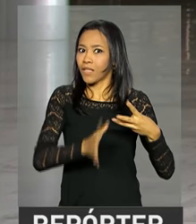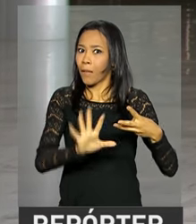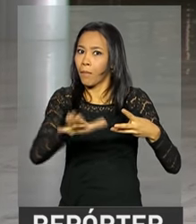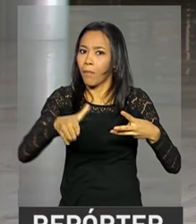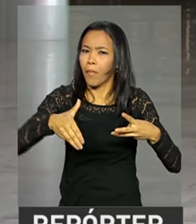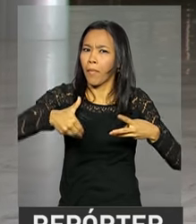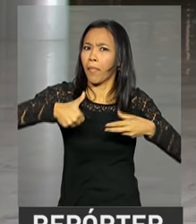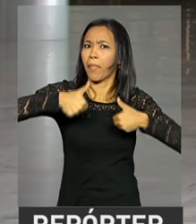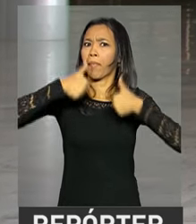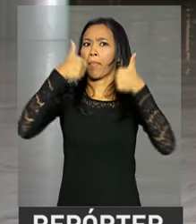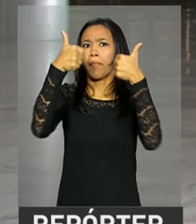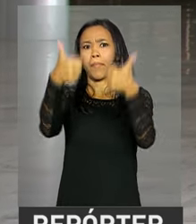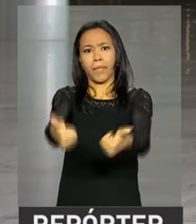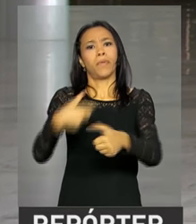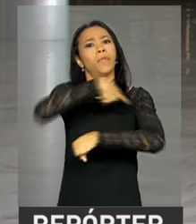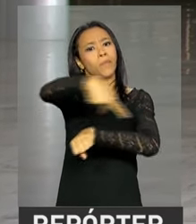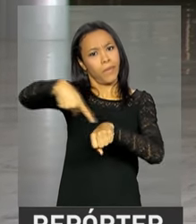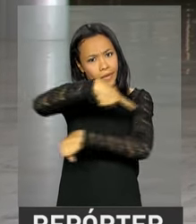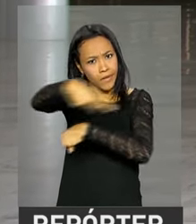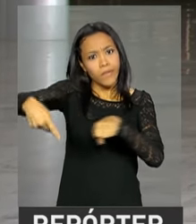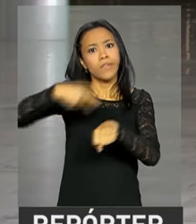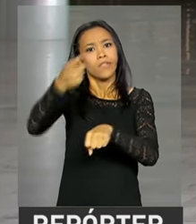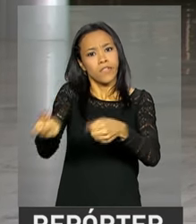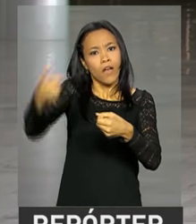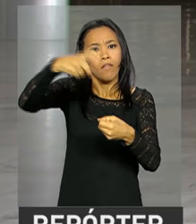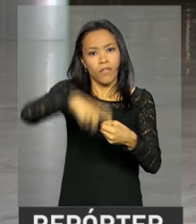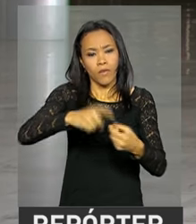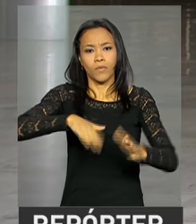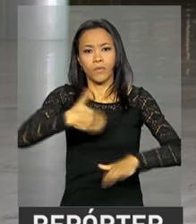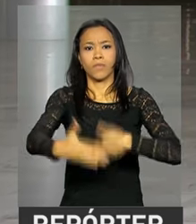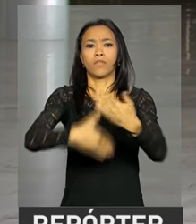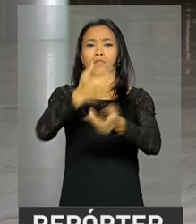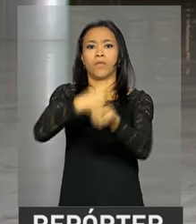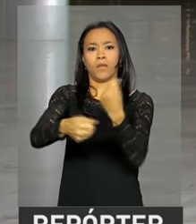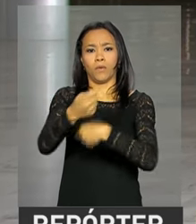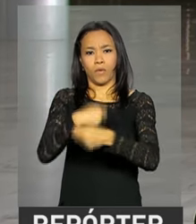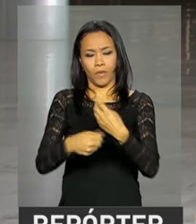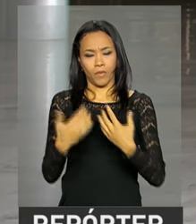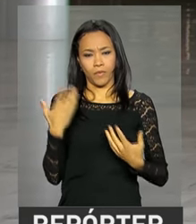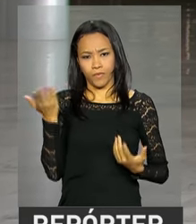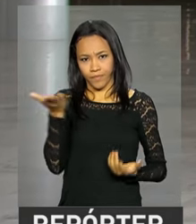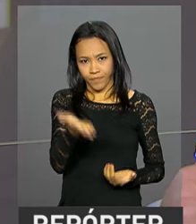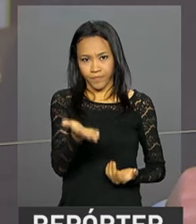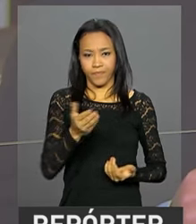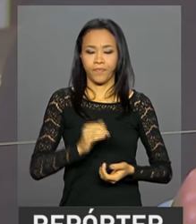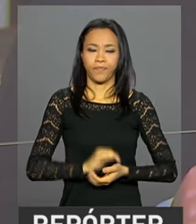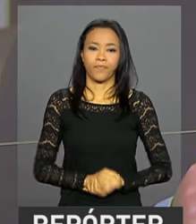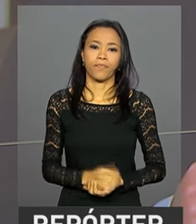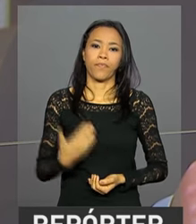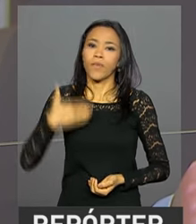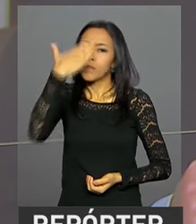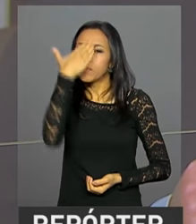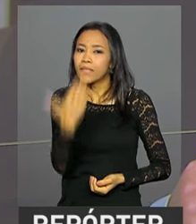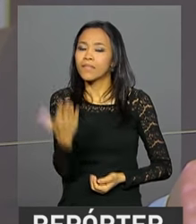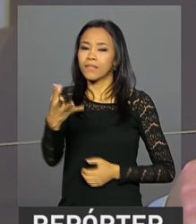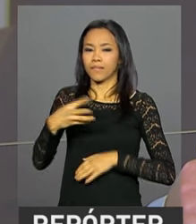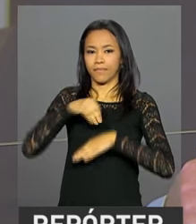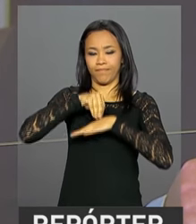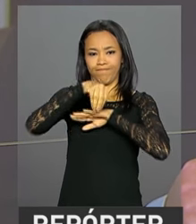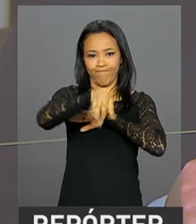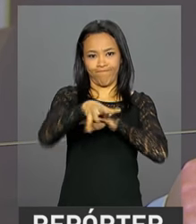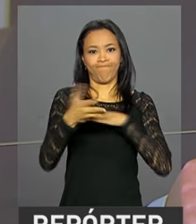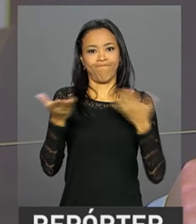resultado e conduzem o país pra retomada do crescimento econômico. Leandro, volto com você. Tá OK, João Pedro, obrigado pelas suas